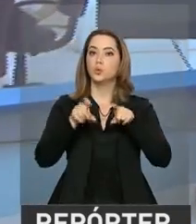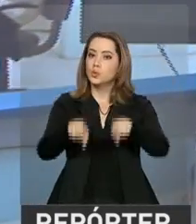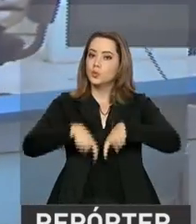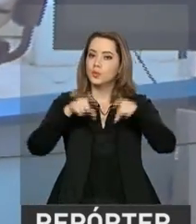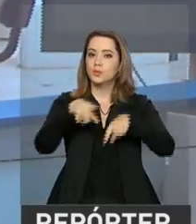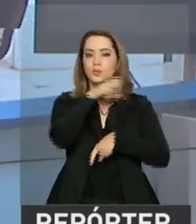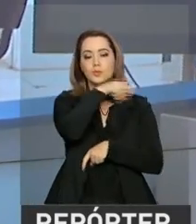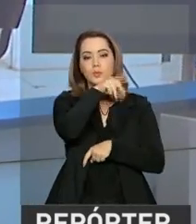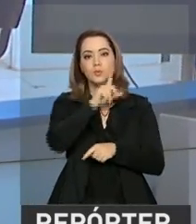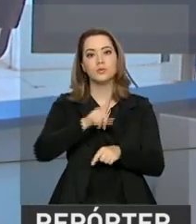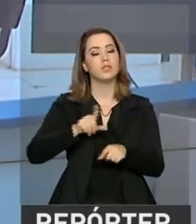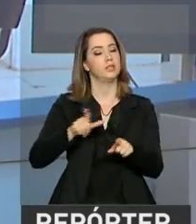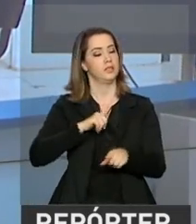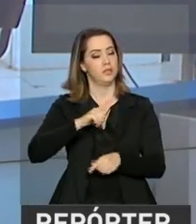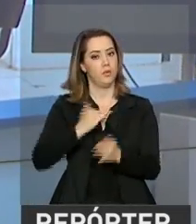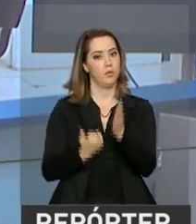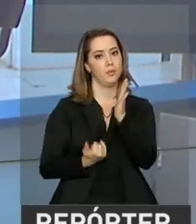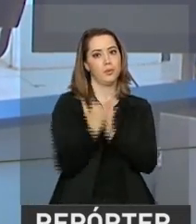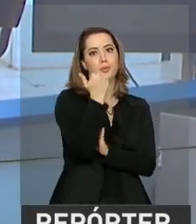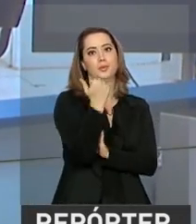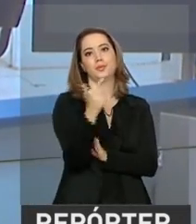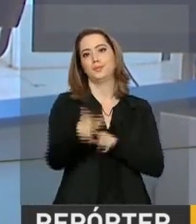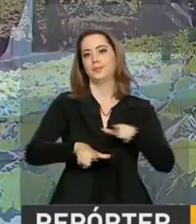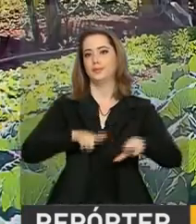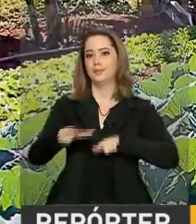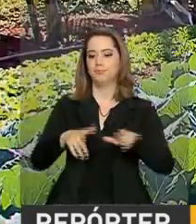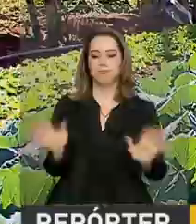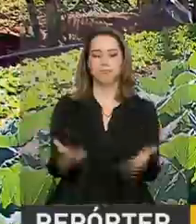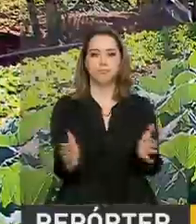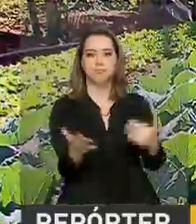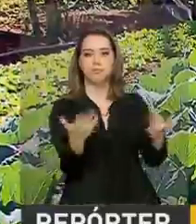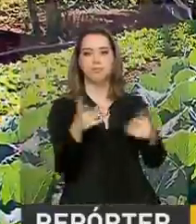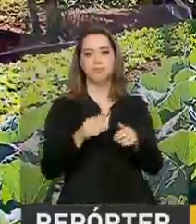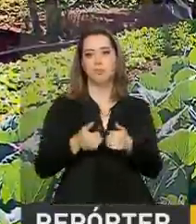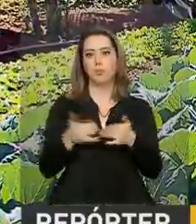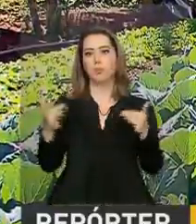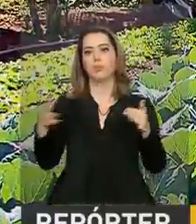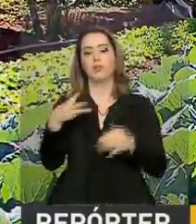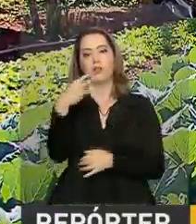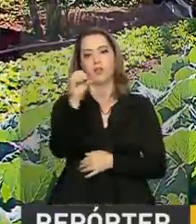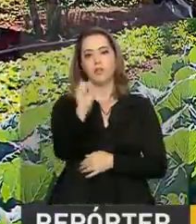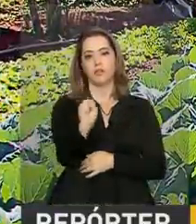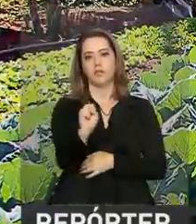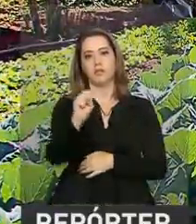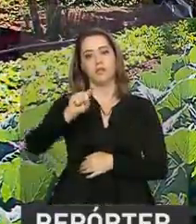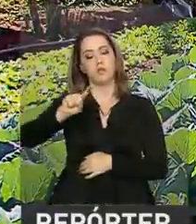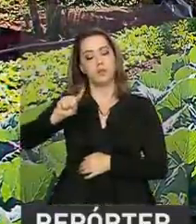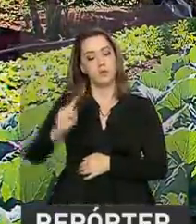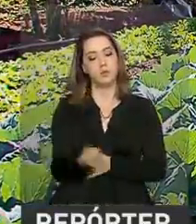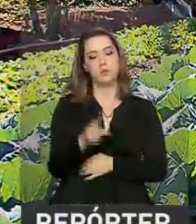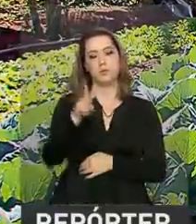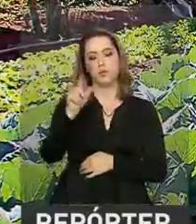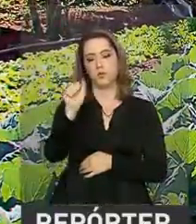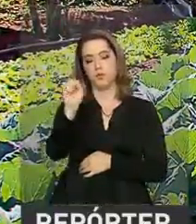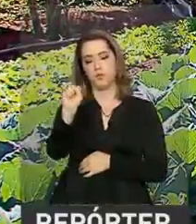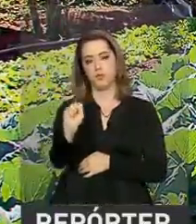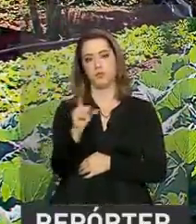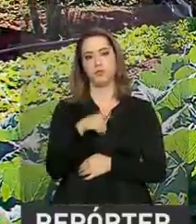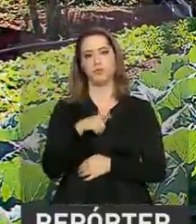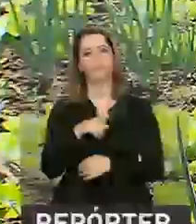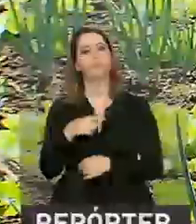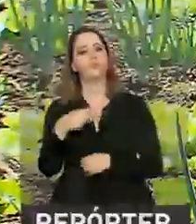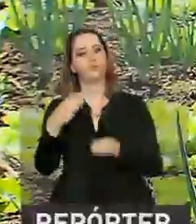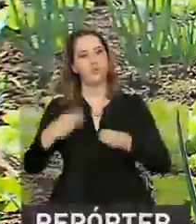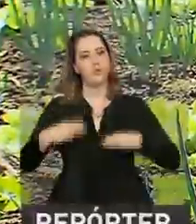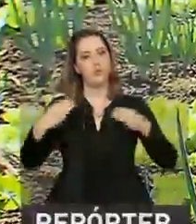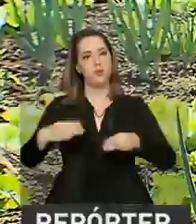melhor desempenho na geração de empregos. Foram abertas mais de 38 mil vagas no setor. A informação é do Ministério do Trabalho.